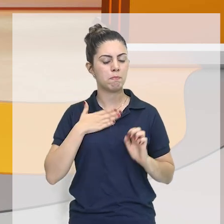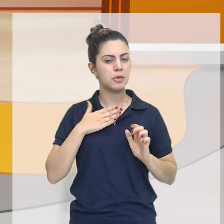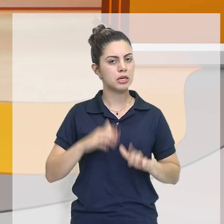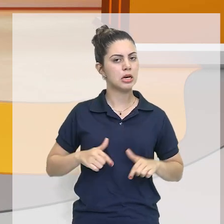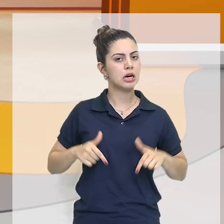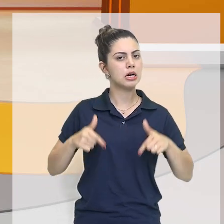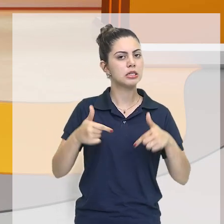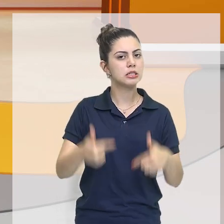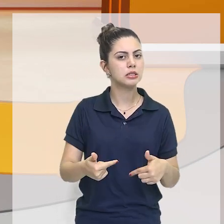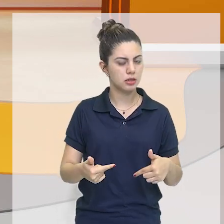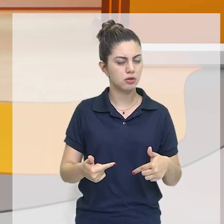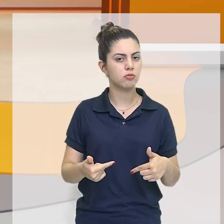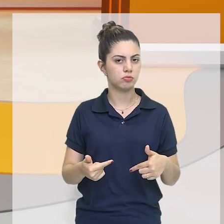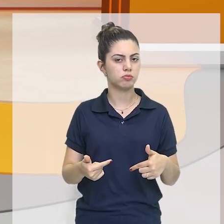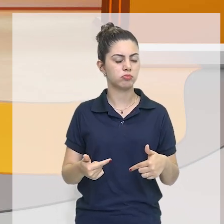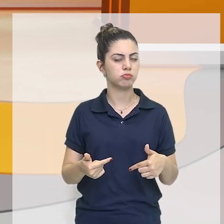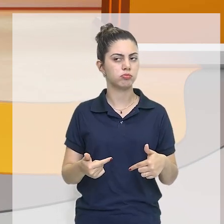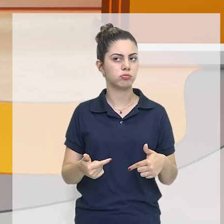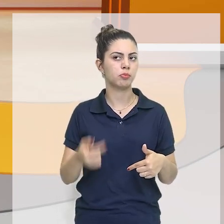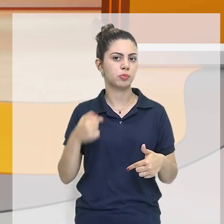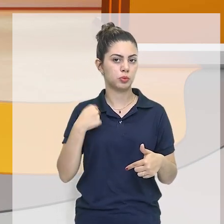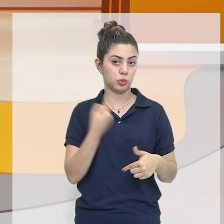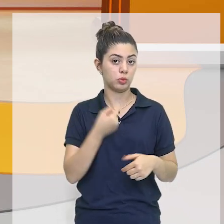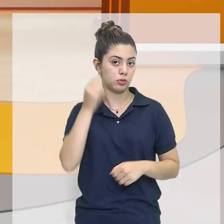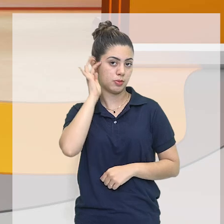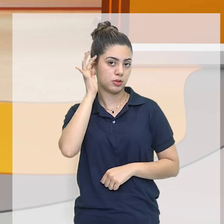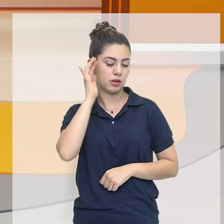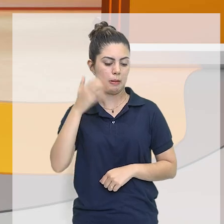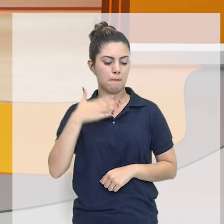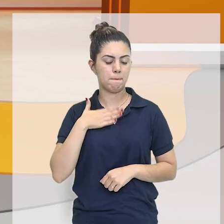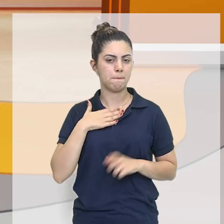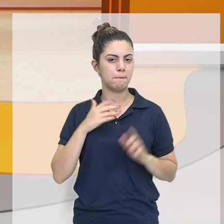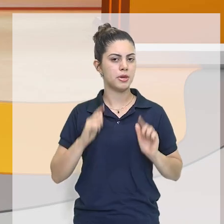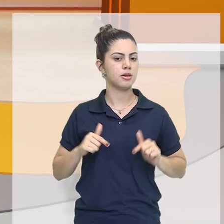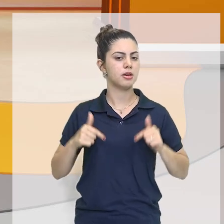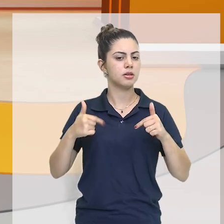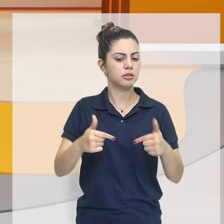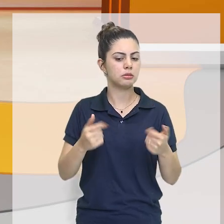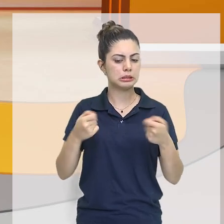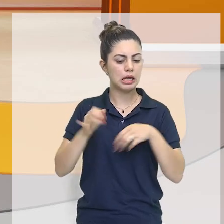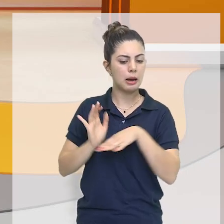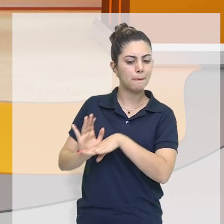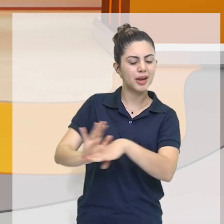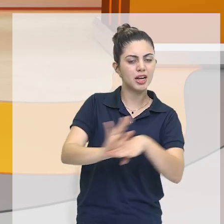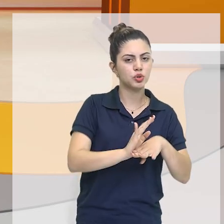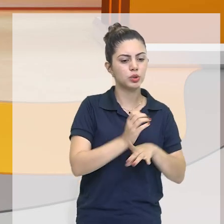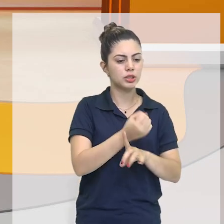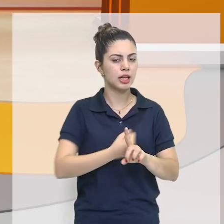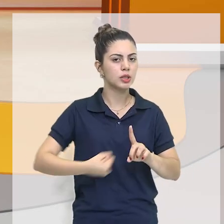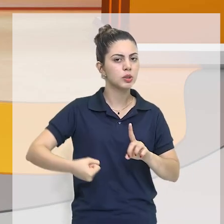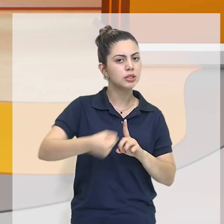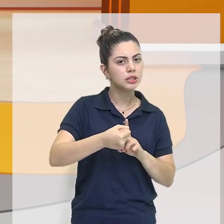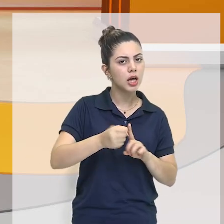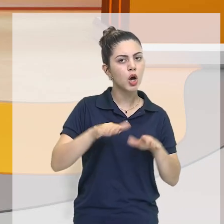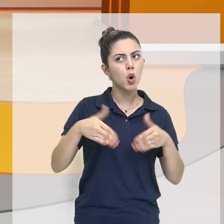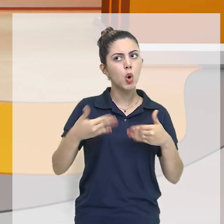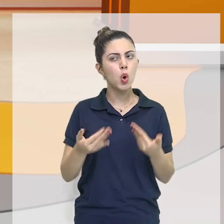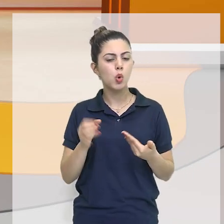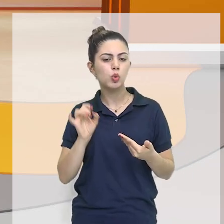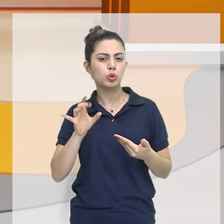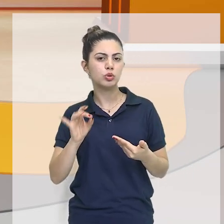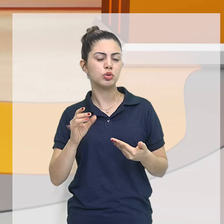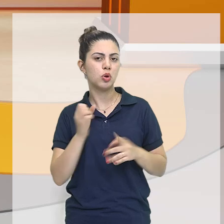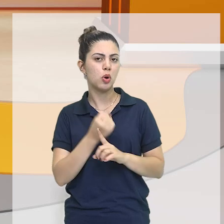estou tomando, né, vai trazer um benefício para todos ou somente para mim?